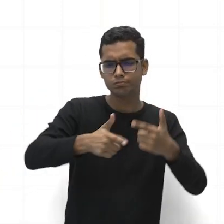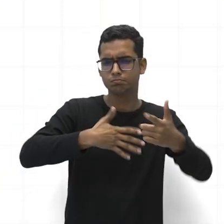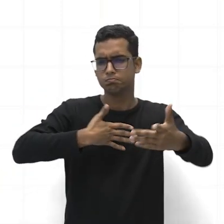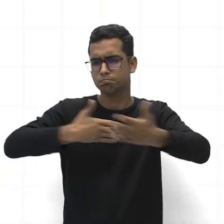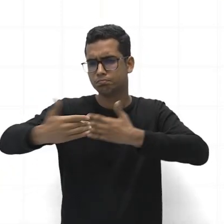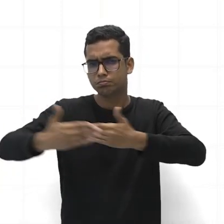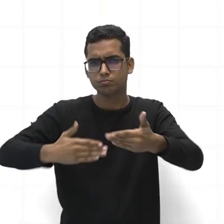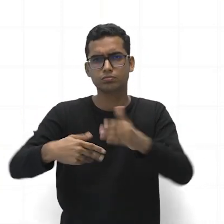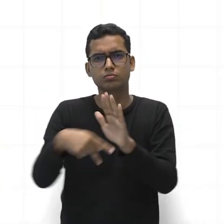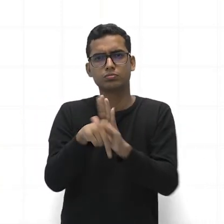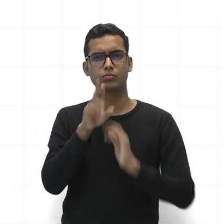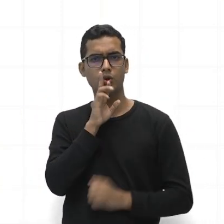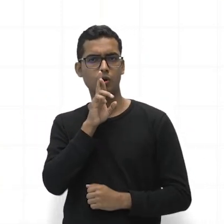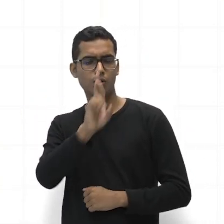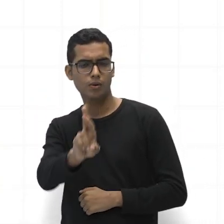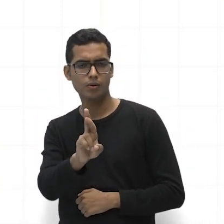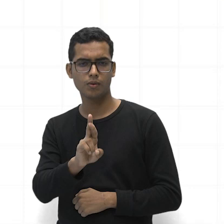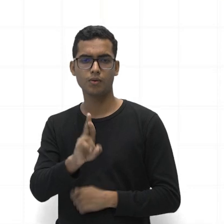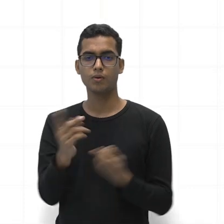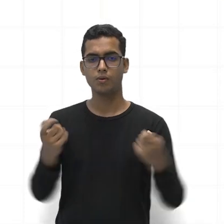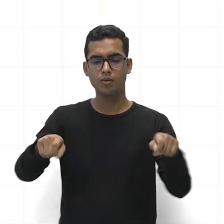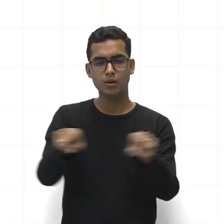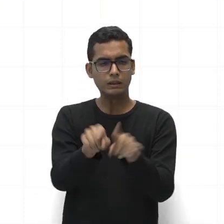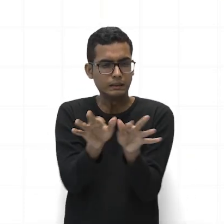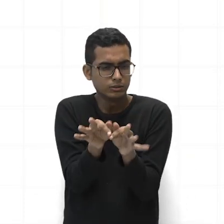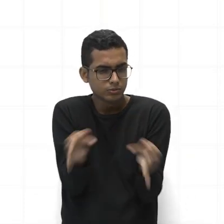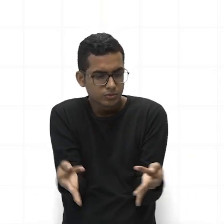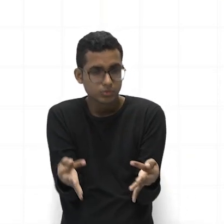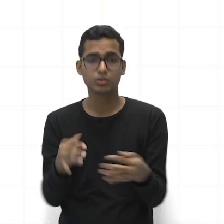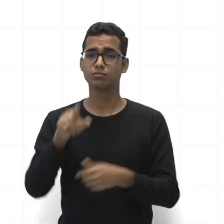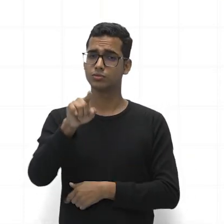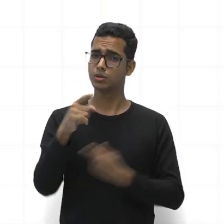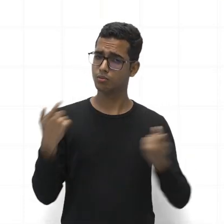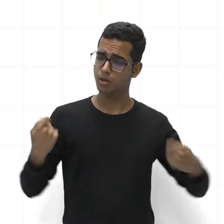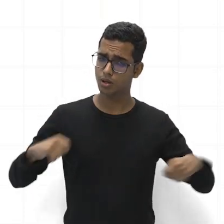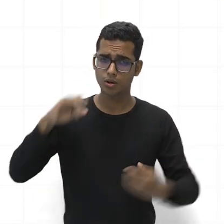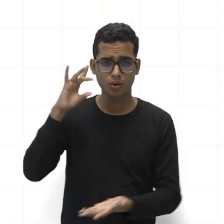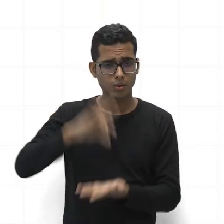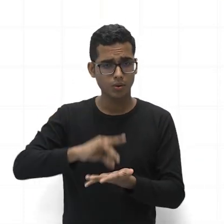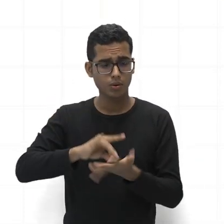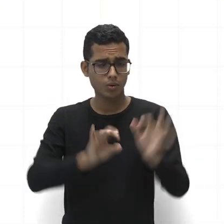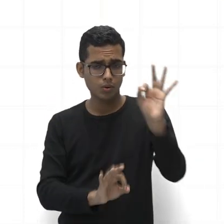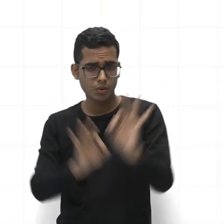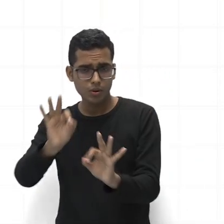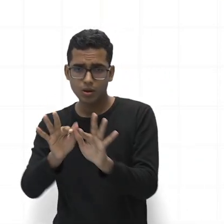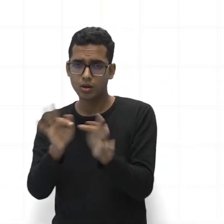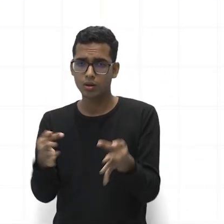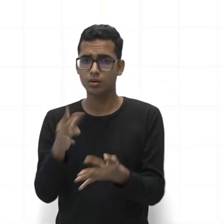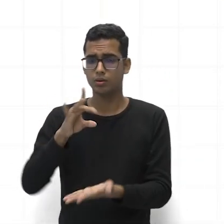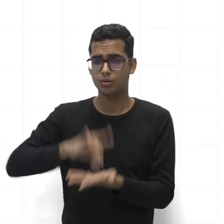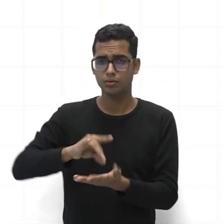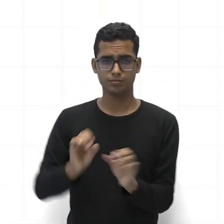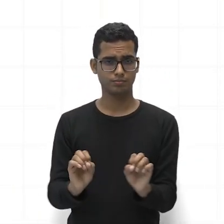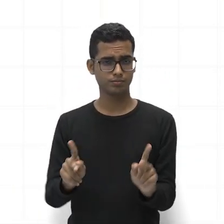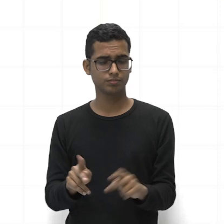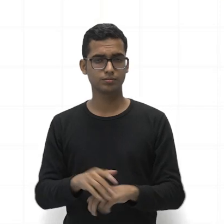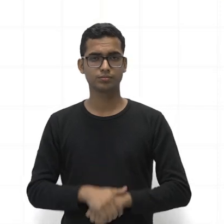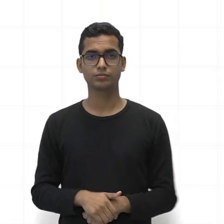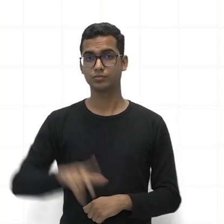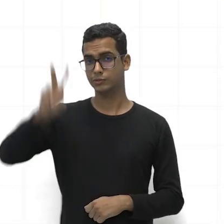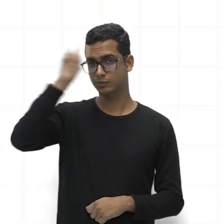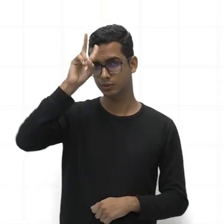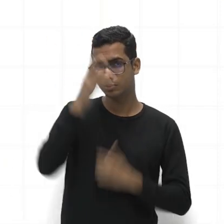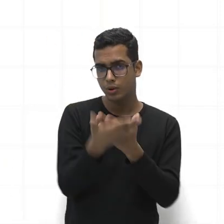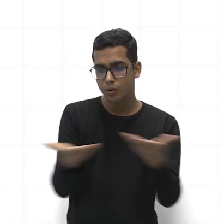resposta possa ser simplificada, você deve fazer essa simplificação, tá bom?